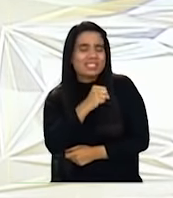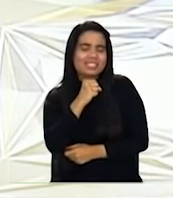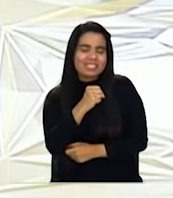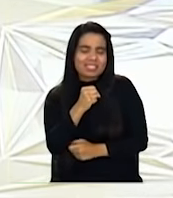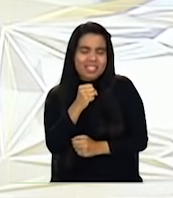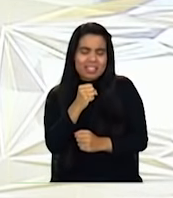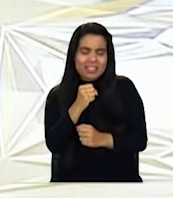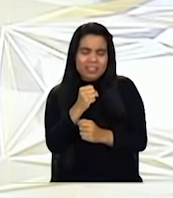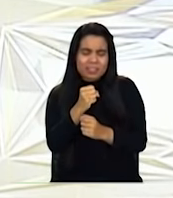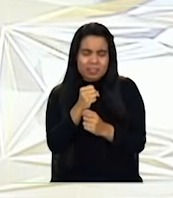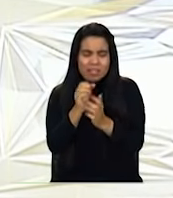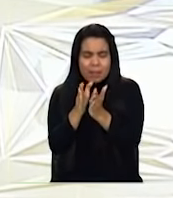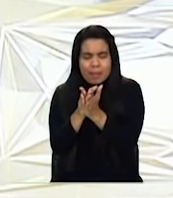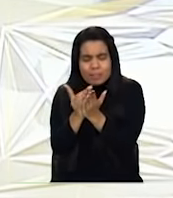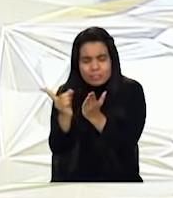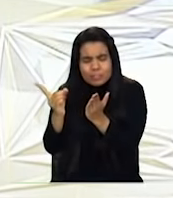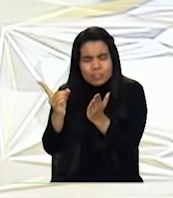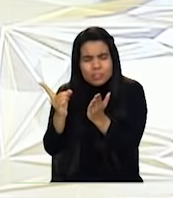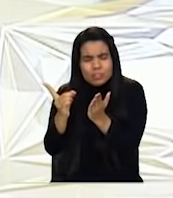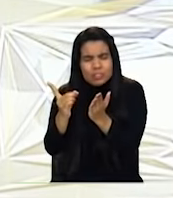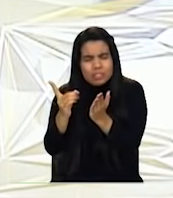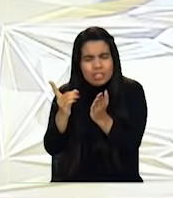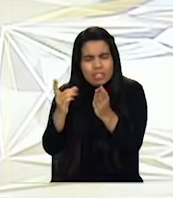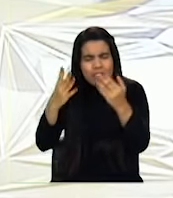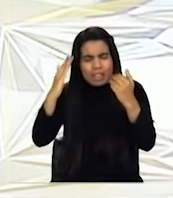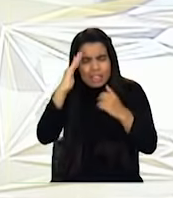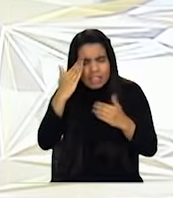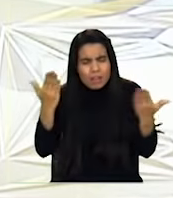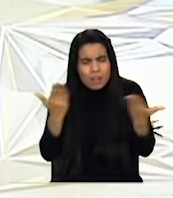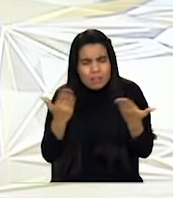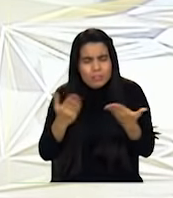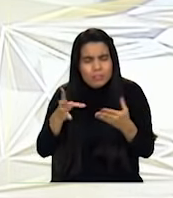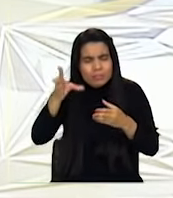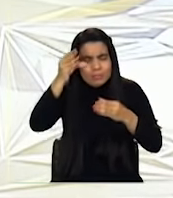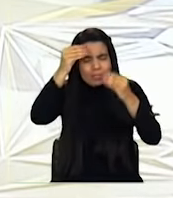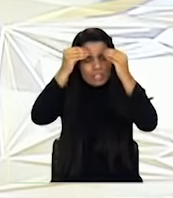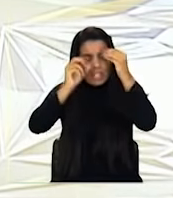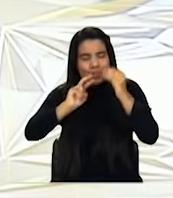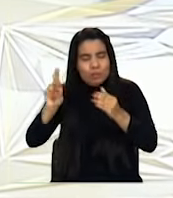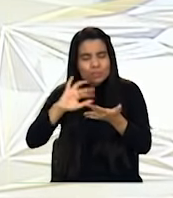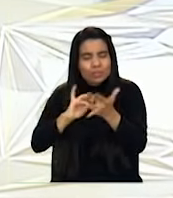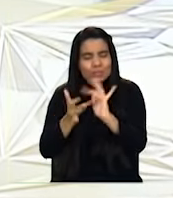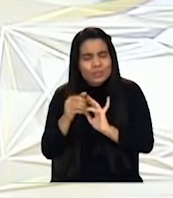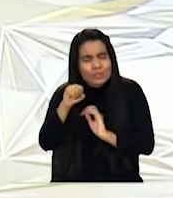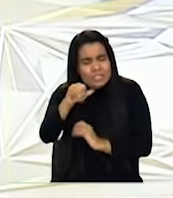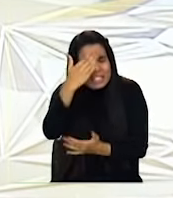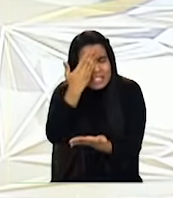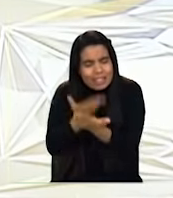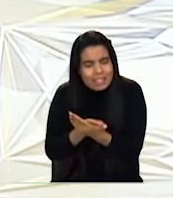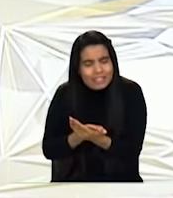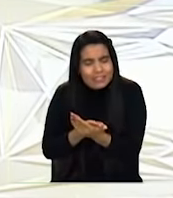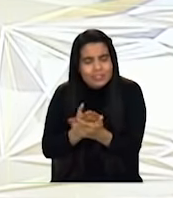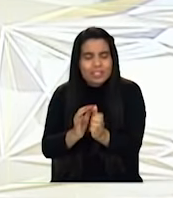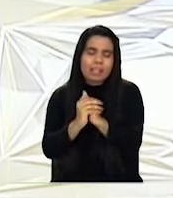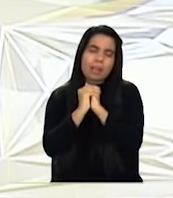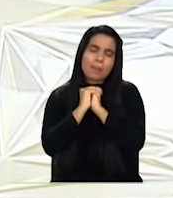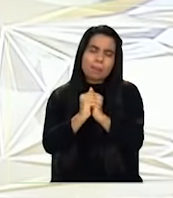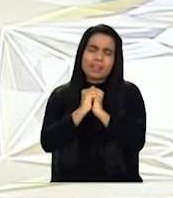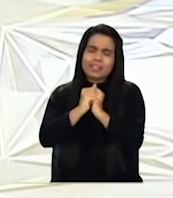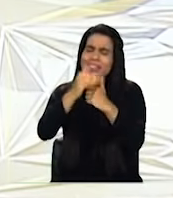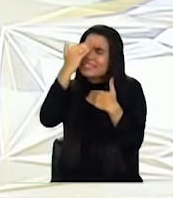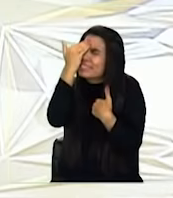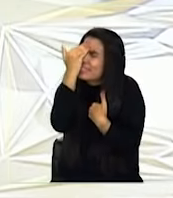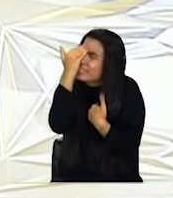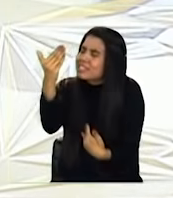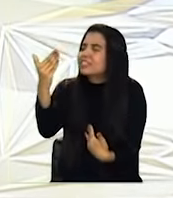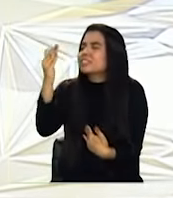palavra que você ouviu e recebeu, em nome de Jesus. Se você que crê, diga amém e graças